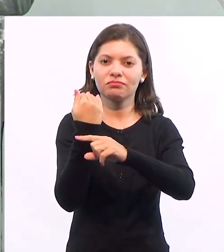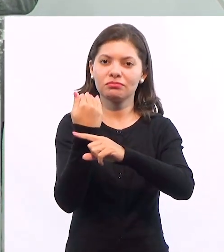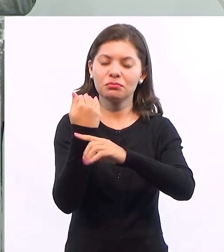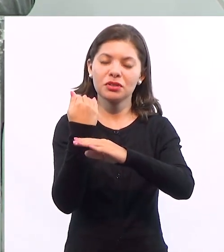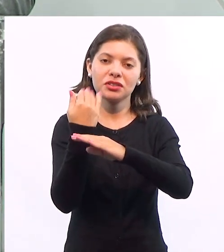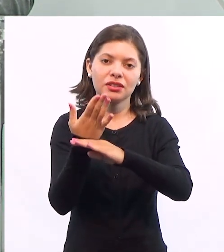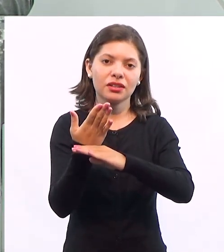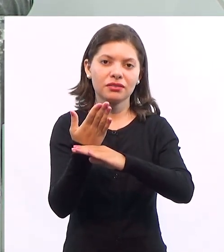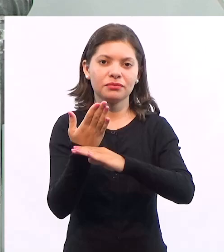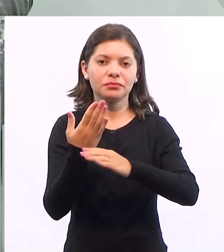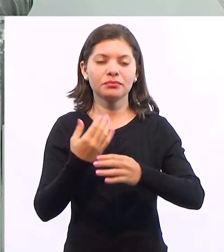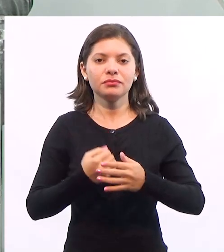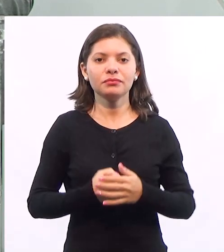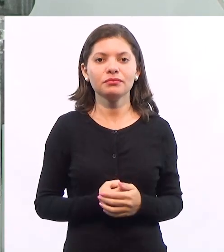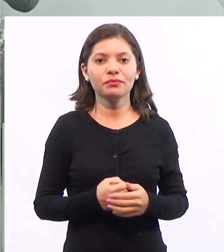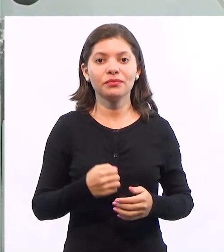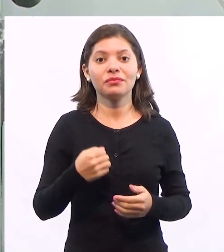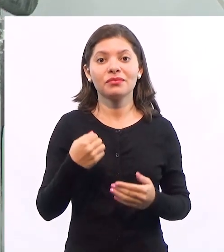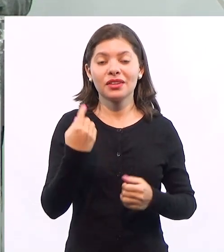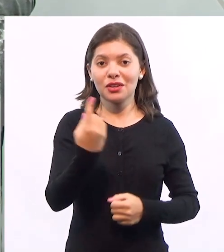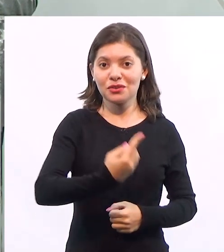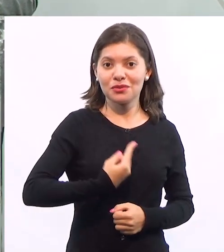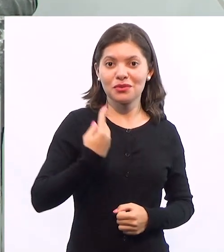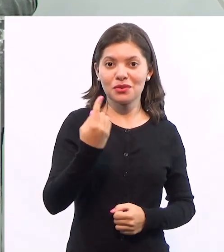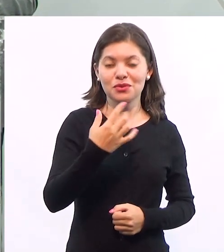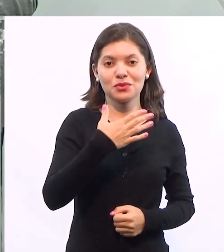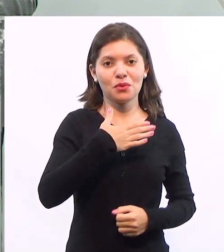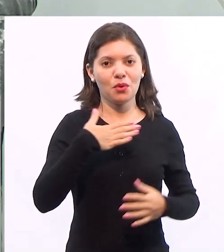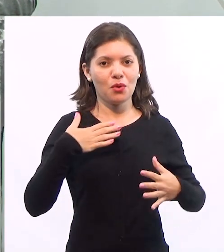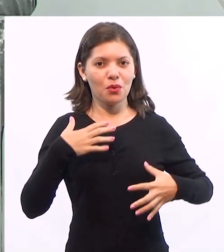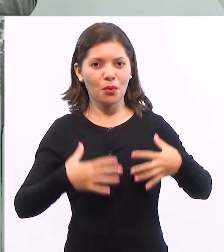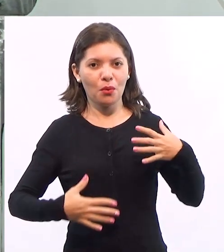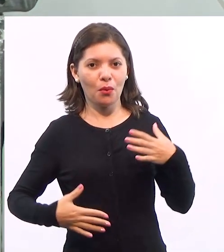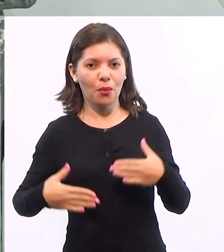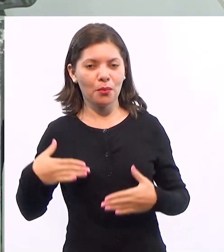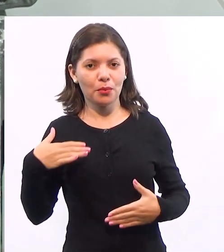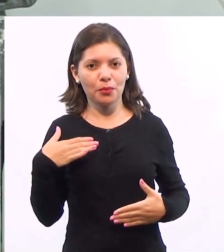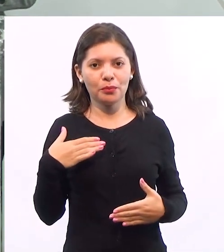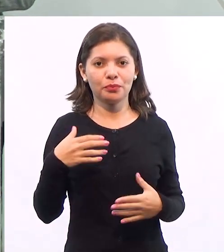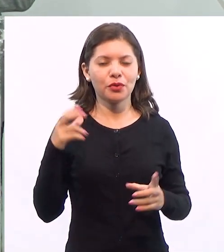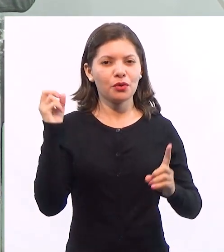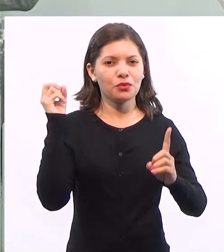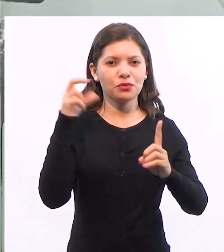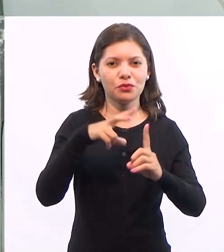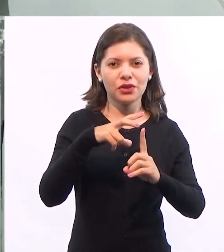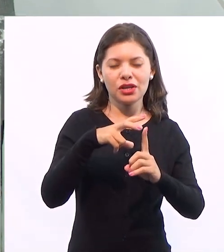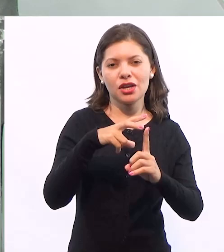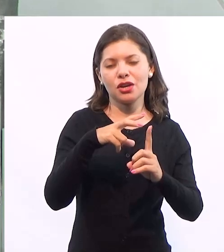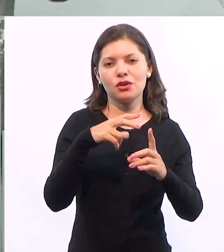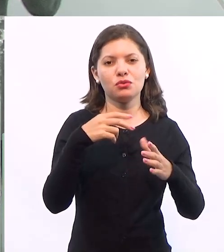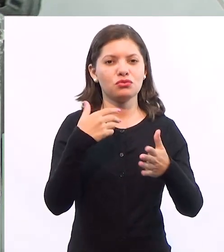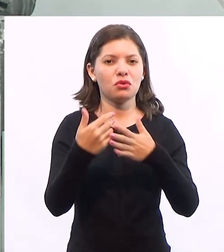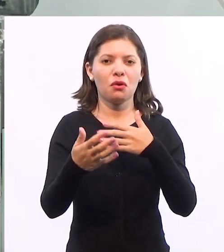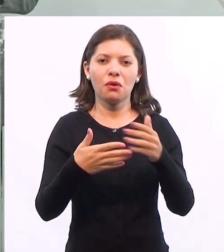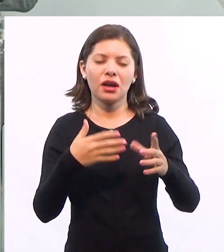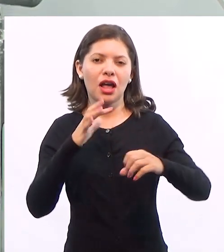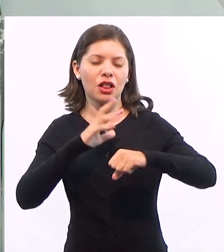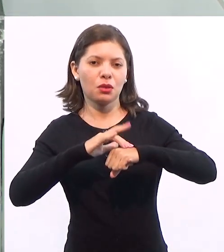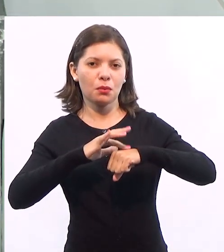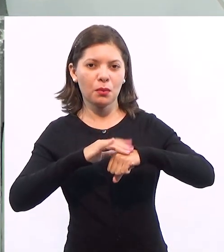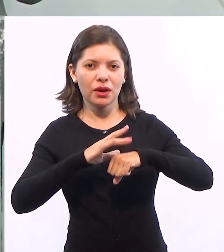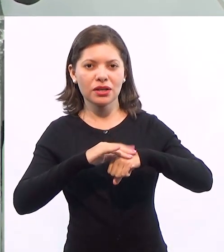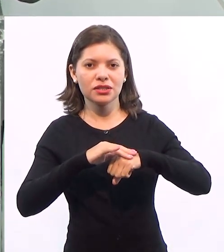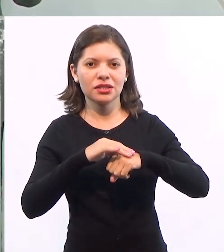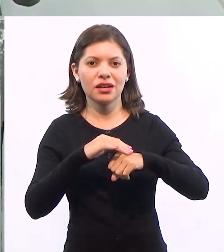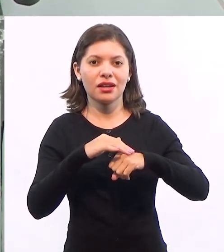externo na qual ela está envolvido. É a mesma coisa no nosso corpo humano, tá? Se vem uma gripe, se vem um vírus, se vem